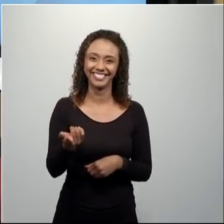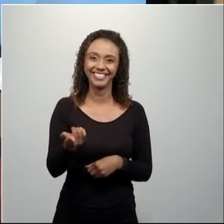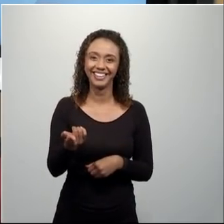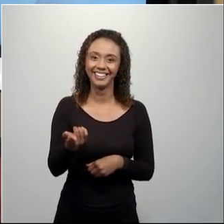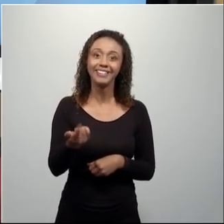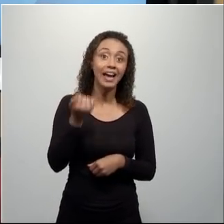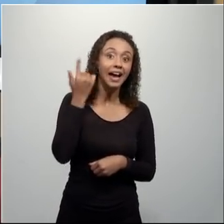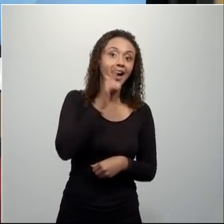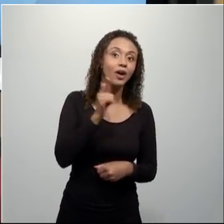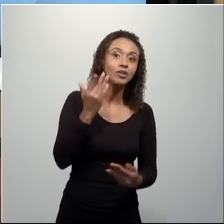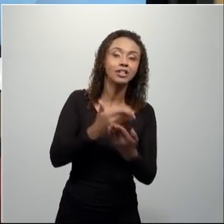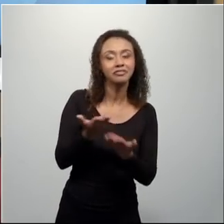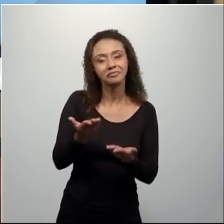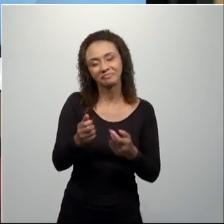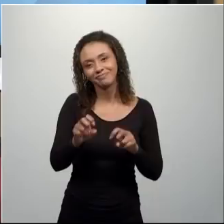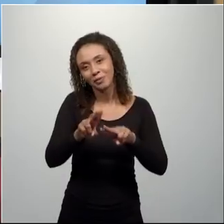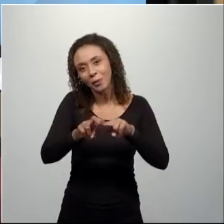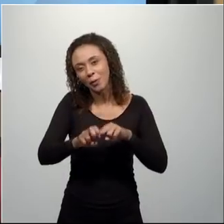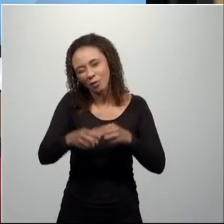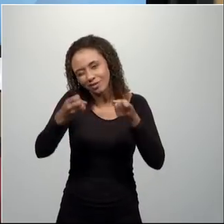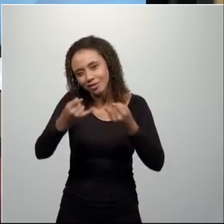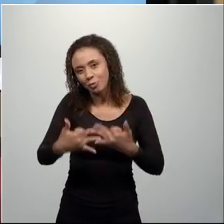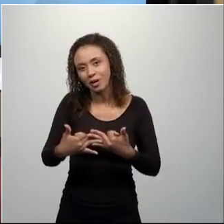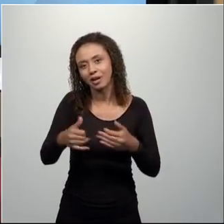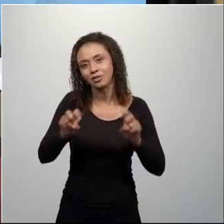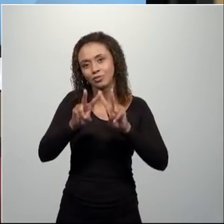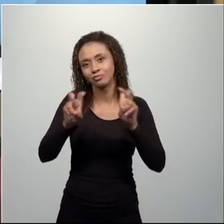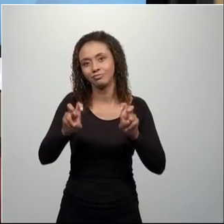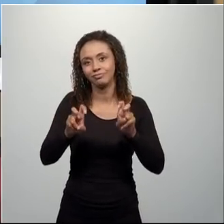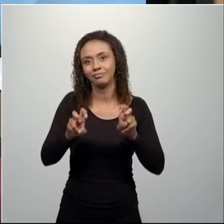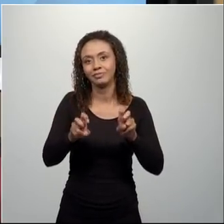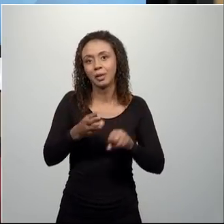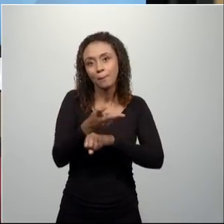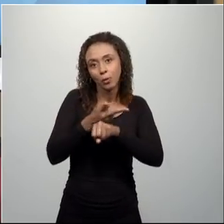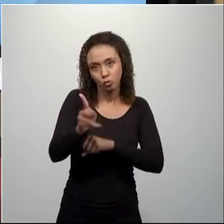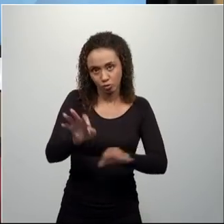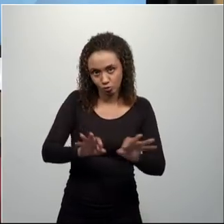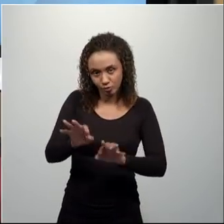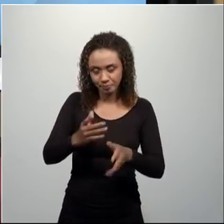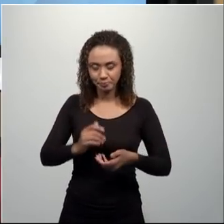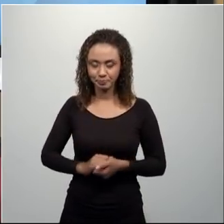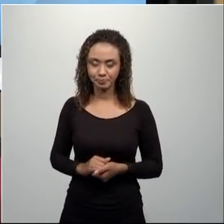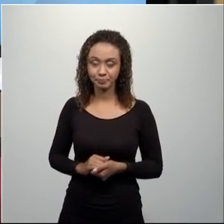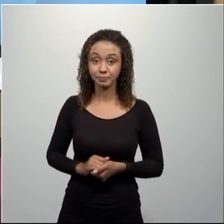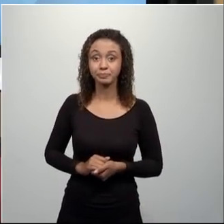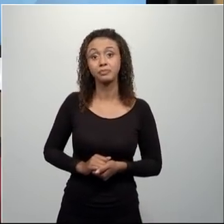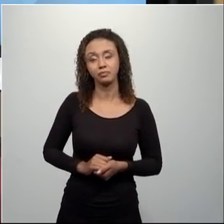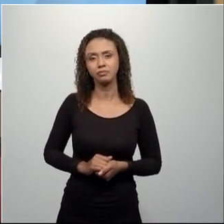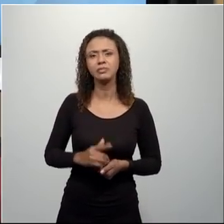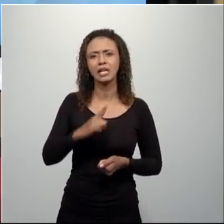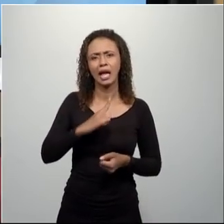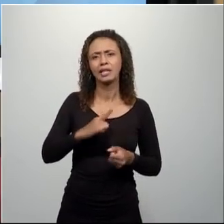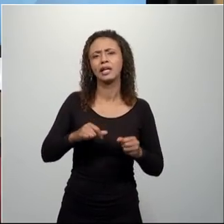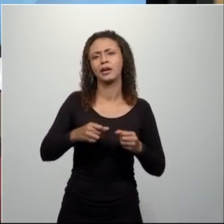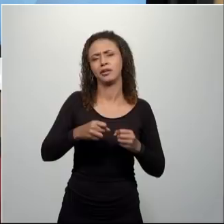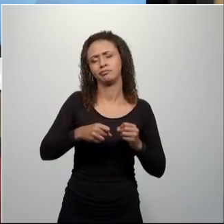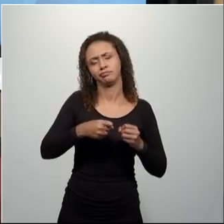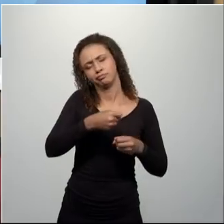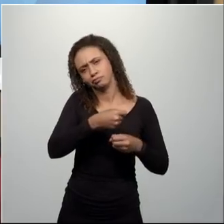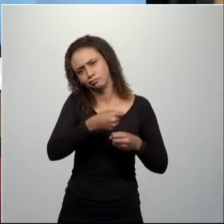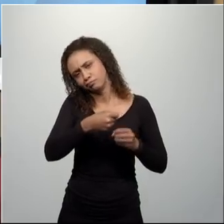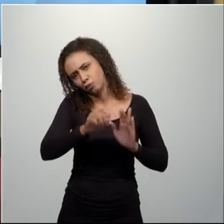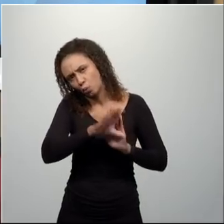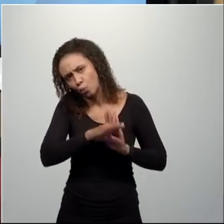você conseguir títulos a idéia da busca estruturada a além desses conceitos básicos foram discutidas algumas